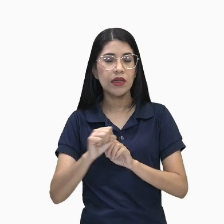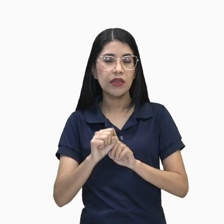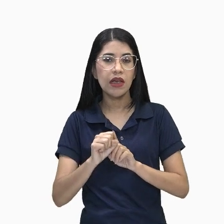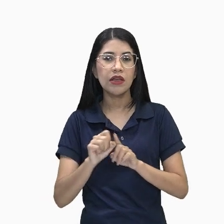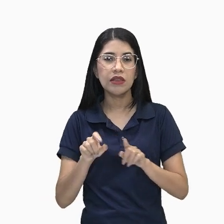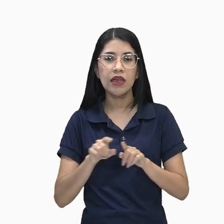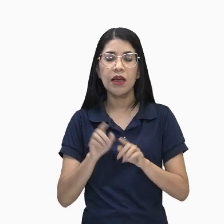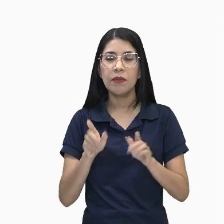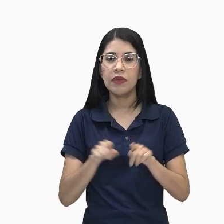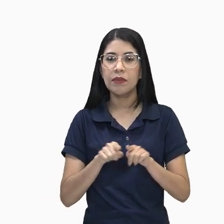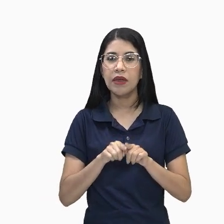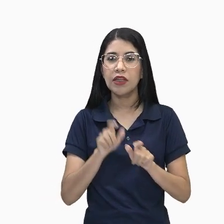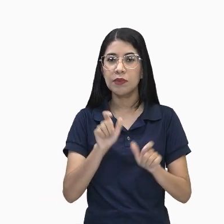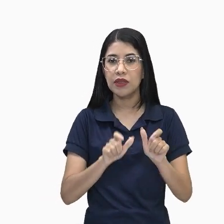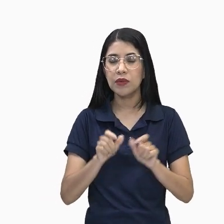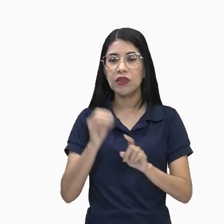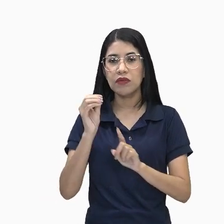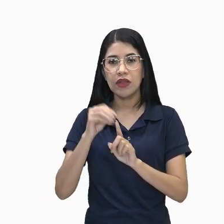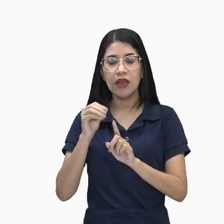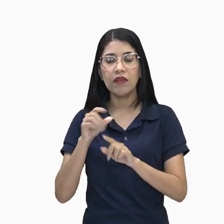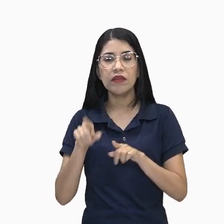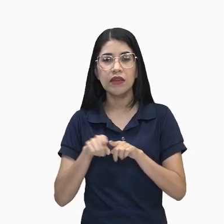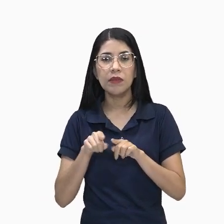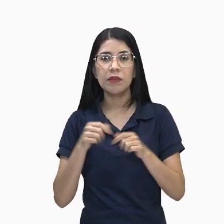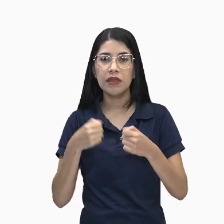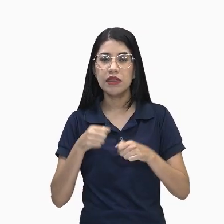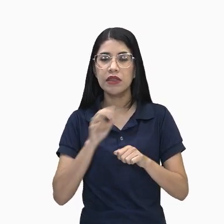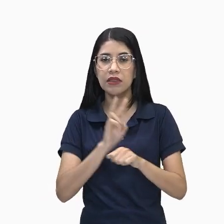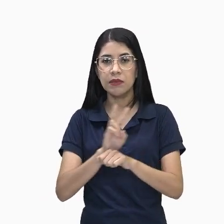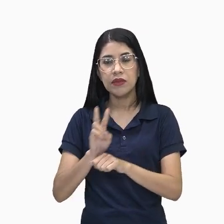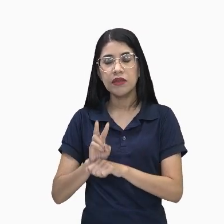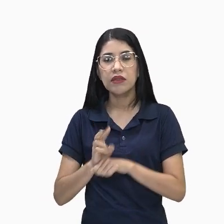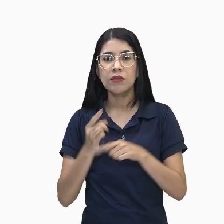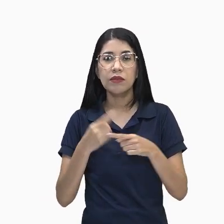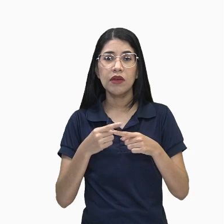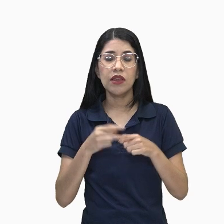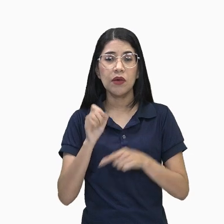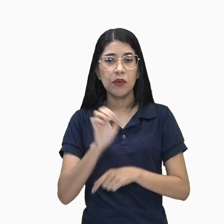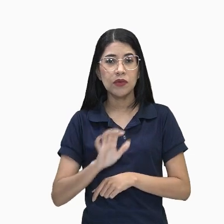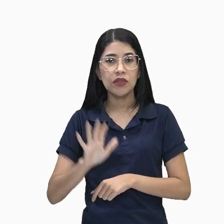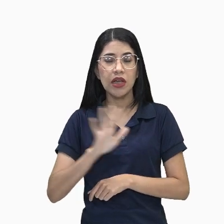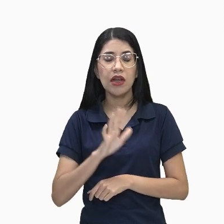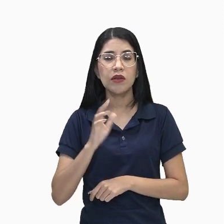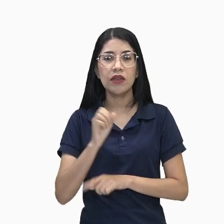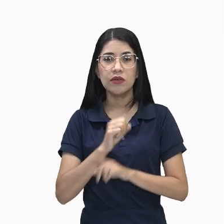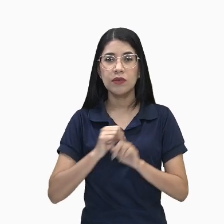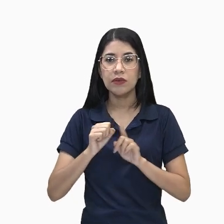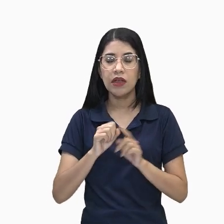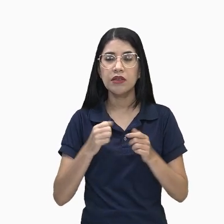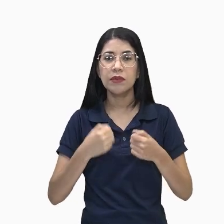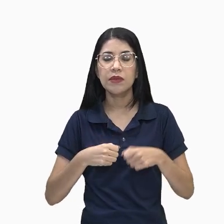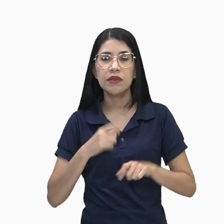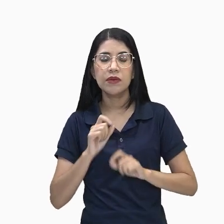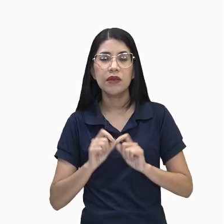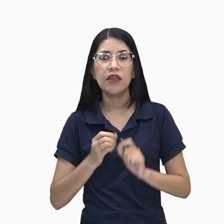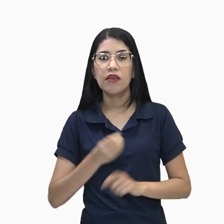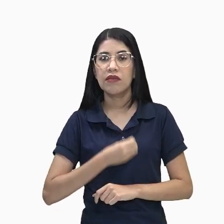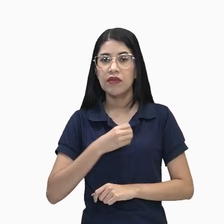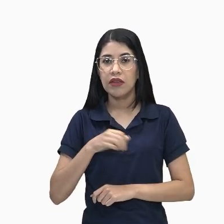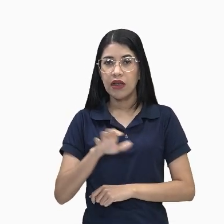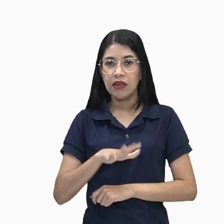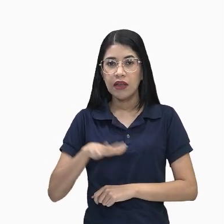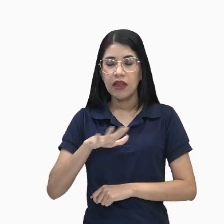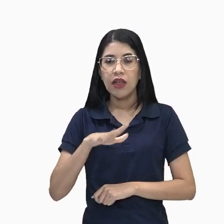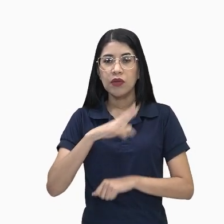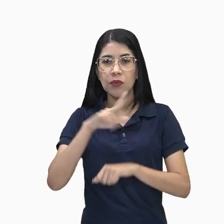mais vulneráveis da sociedade, né? Porque ele tem uma ideia de que o Estado como um todo, toda a sociedade que vive naquele determinado